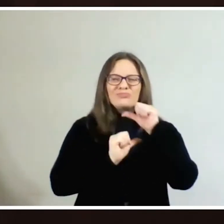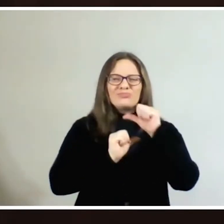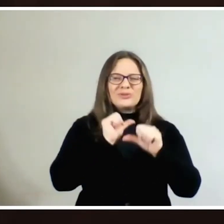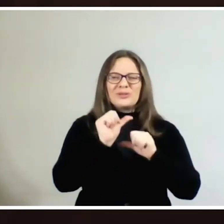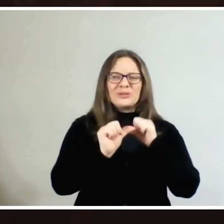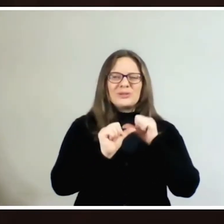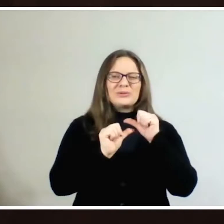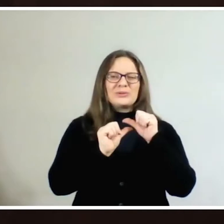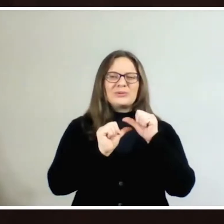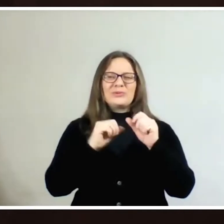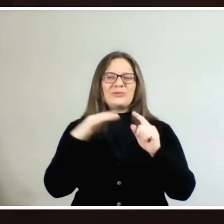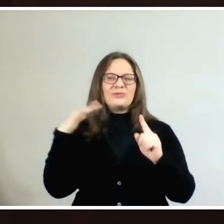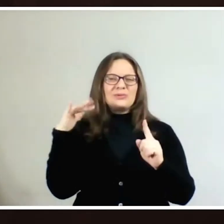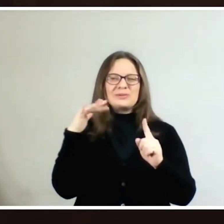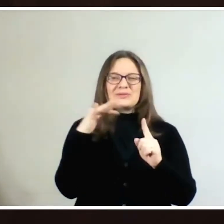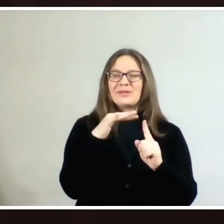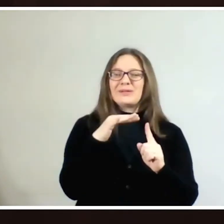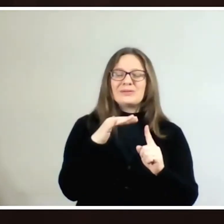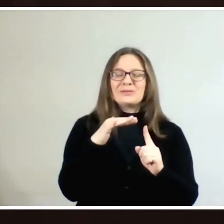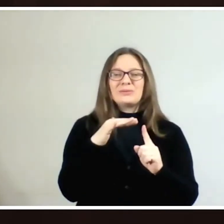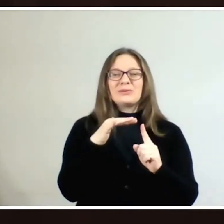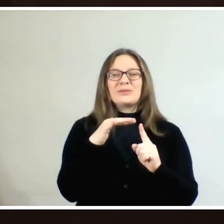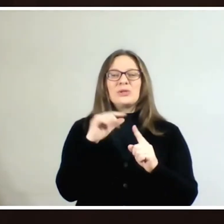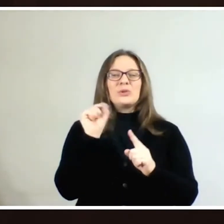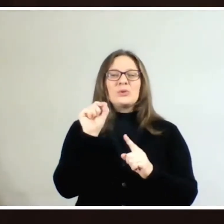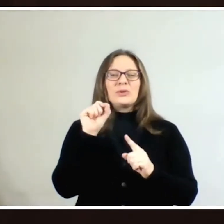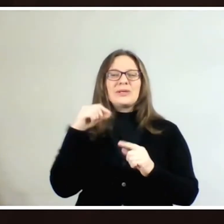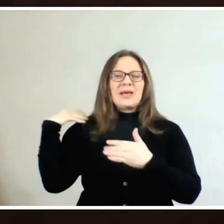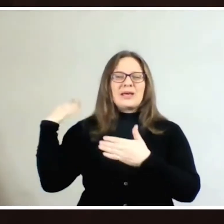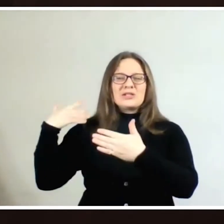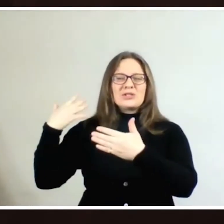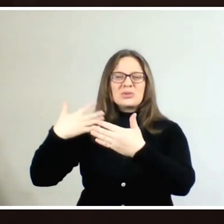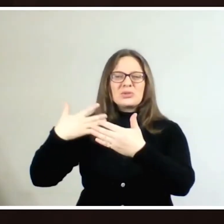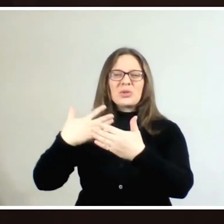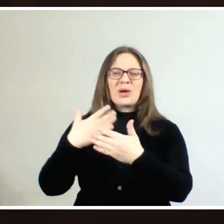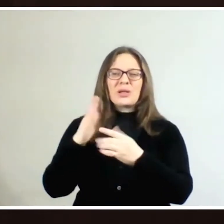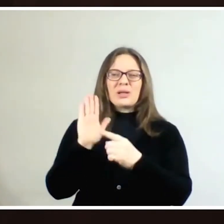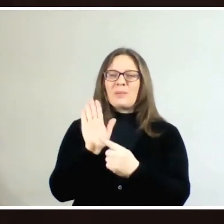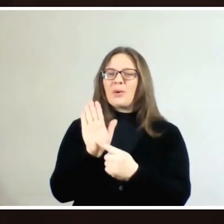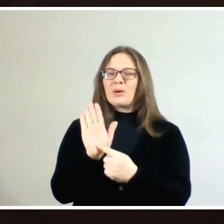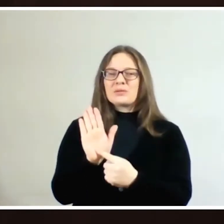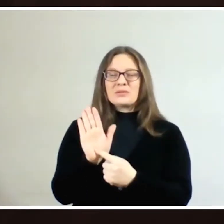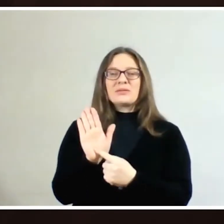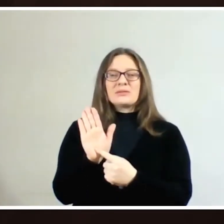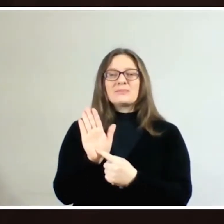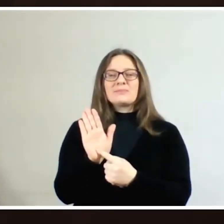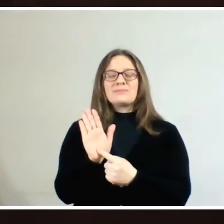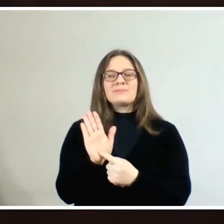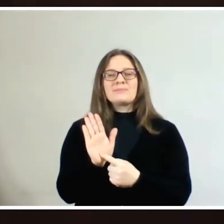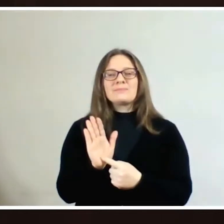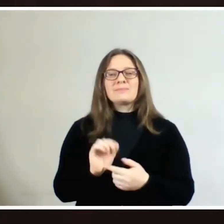falar um pouco da história para vocês. Mas, hoje, o que eu quero falar da parte